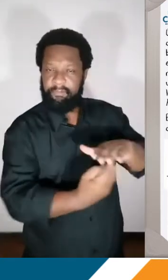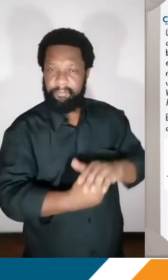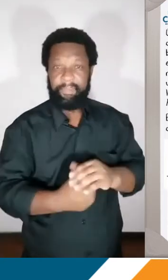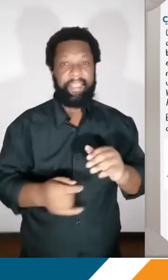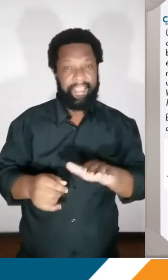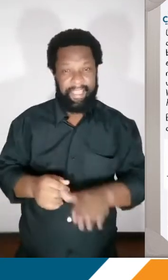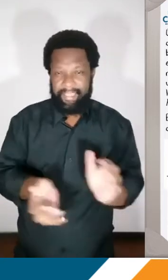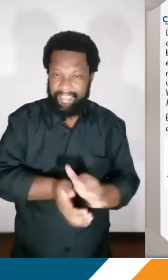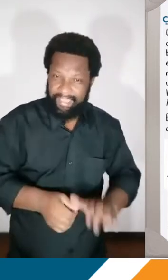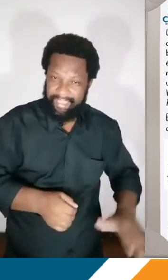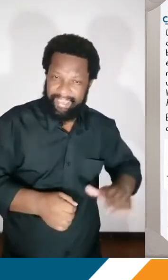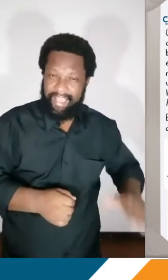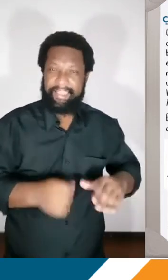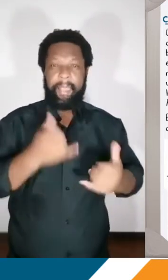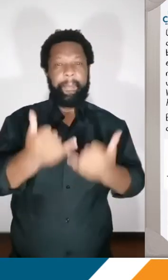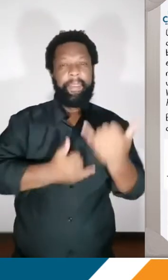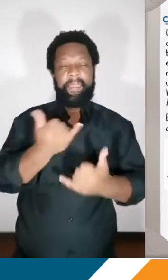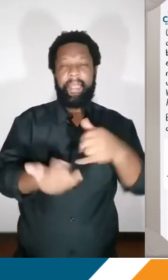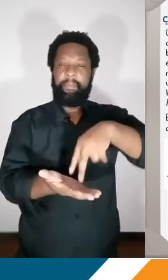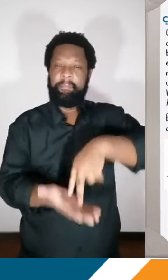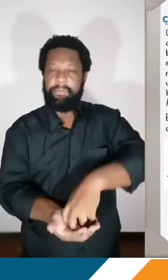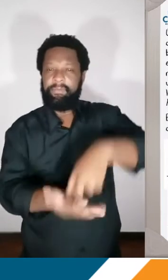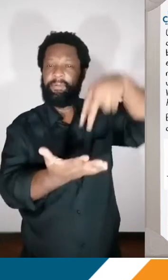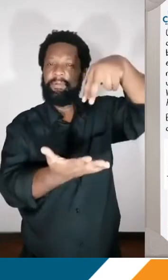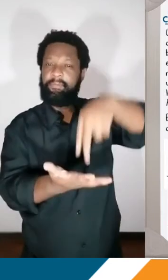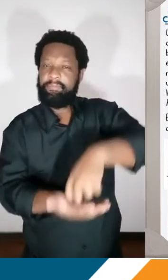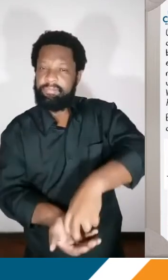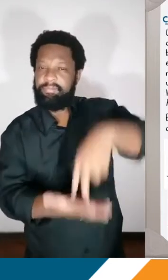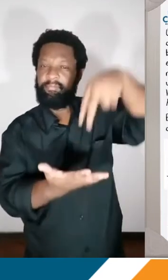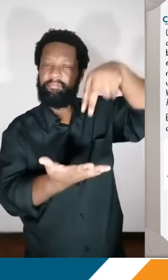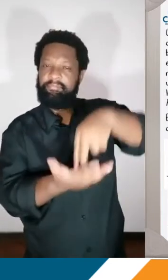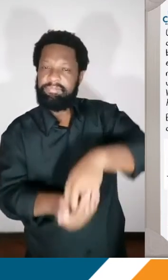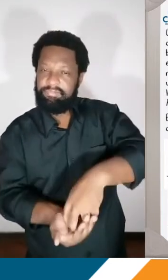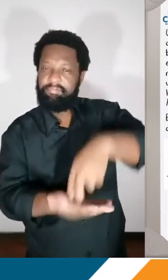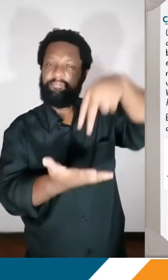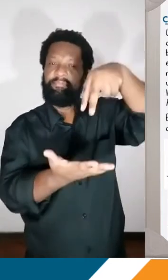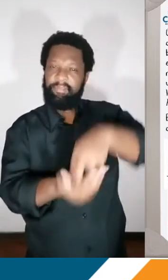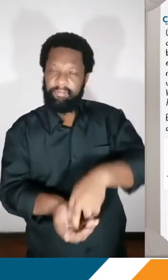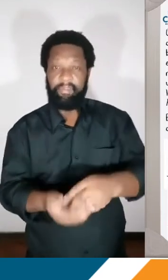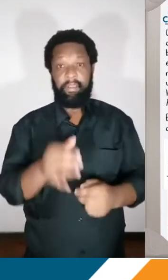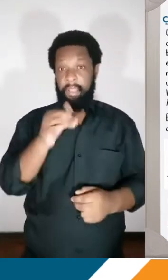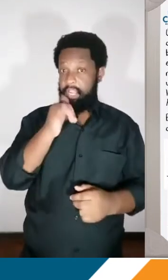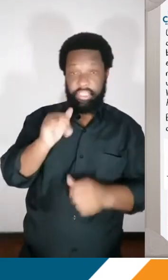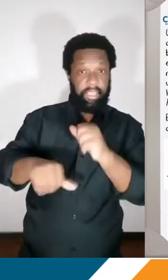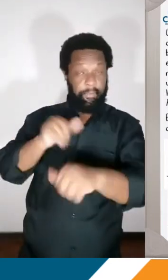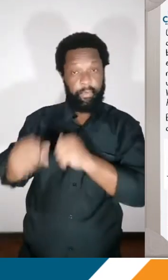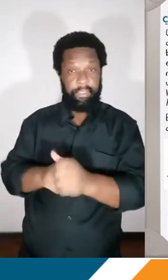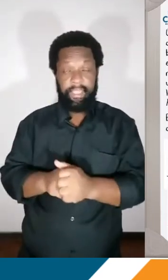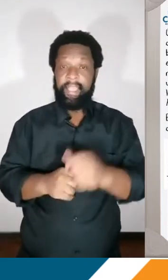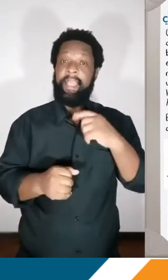As crianças brincam pulando sobre ela, alterando e alternando suas formas de energia. Ao